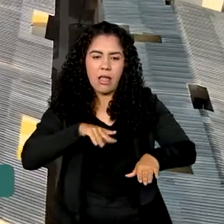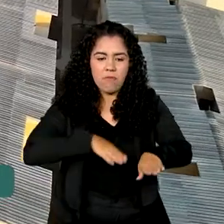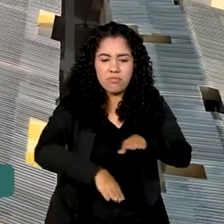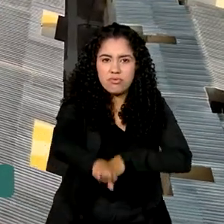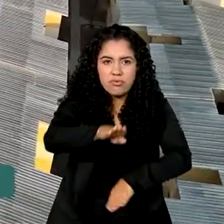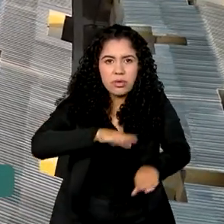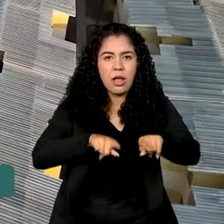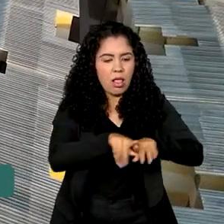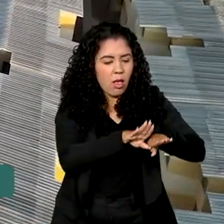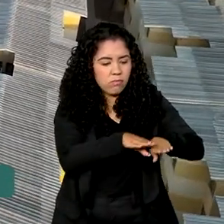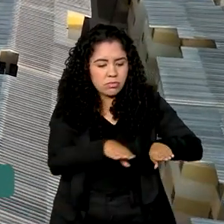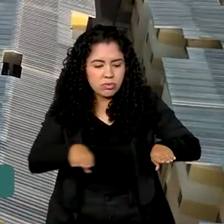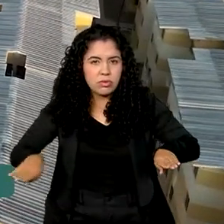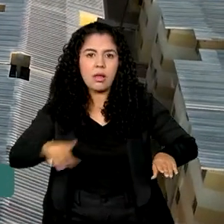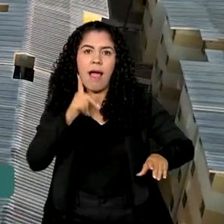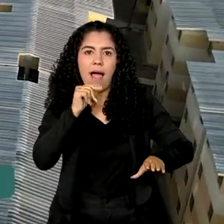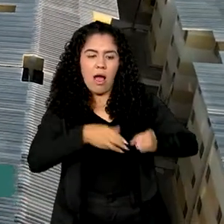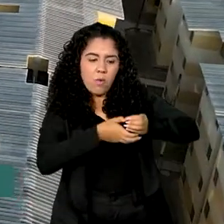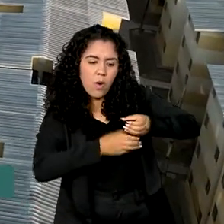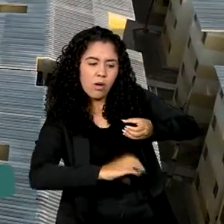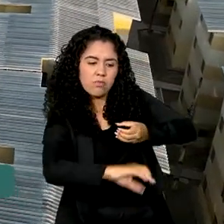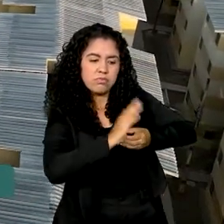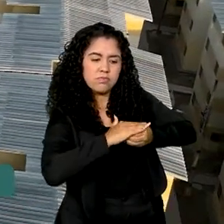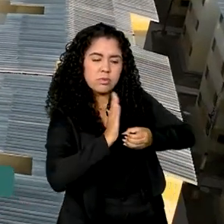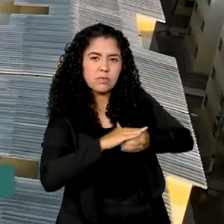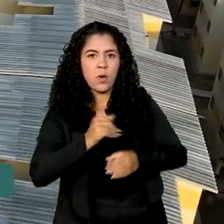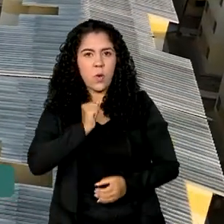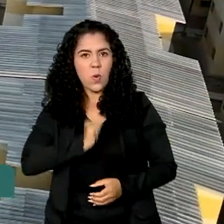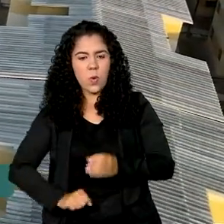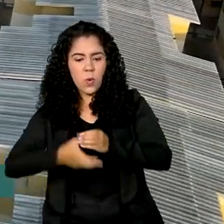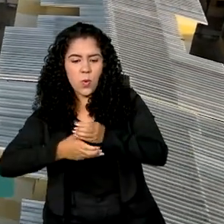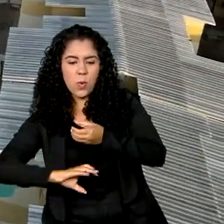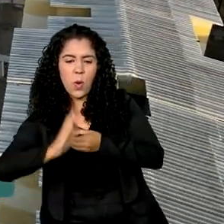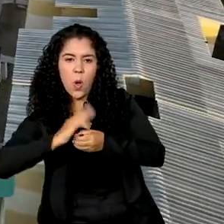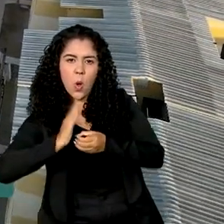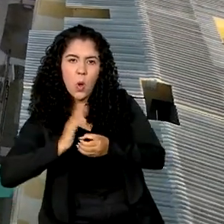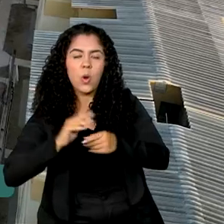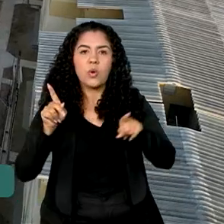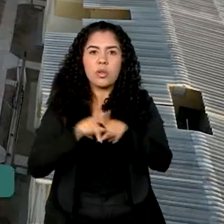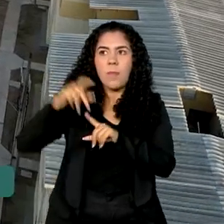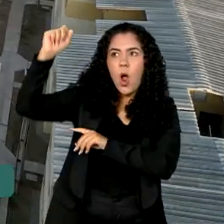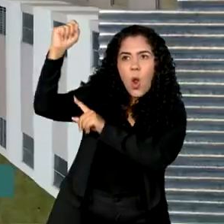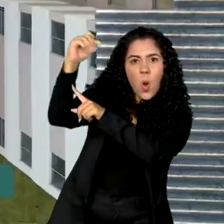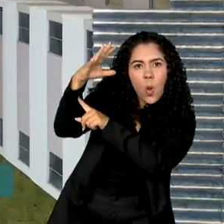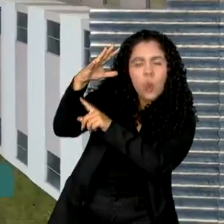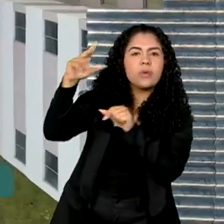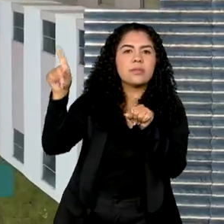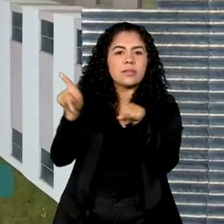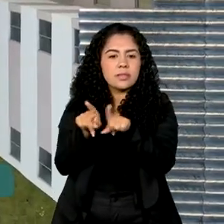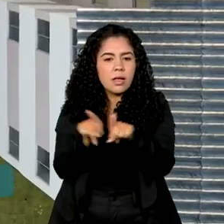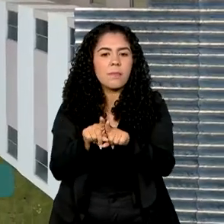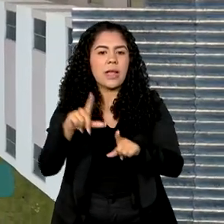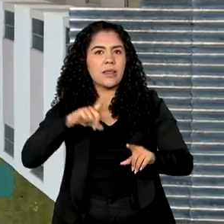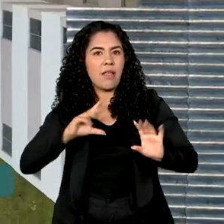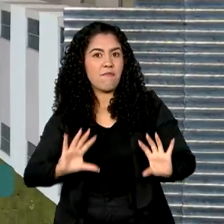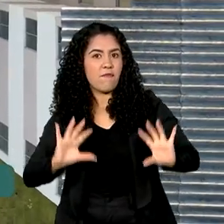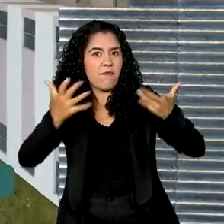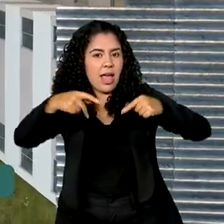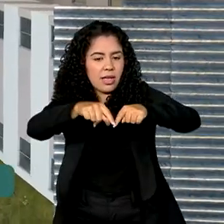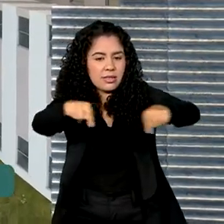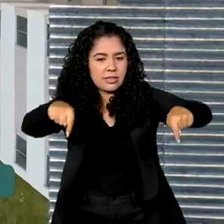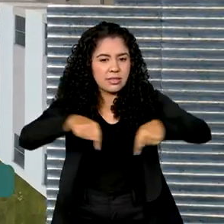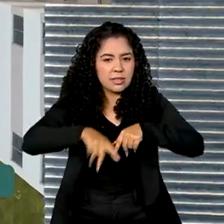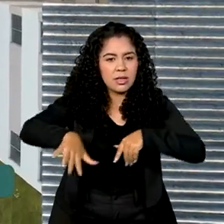estacionamento, rede de drenagem, iluminação pública, rede de energia, água e esgoto, salões de festa,